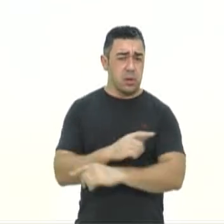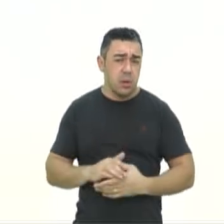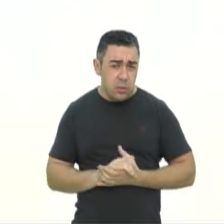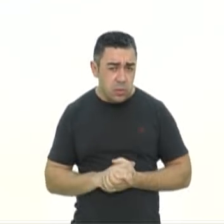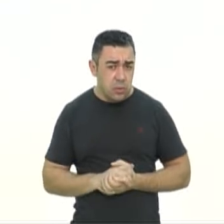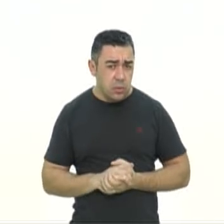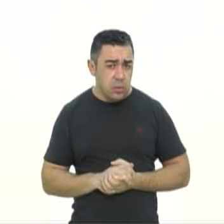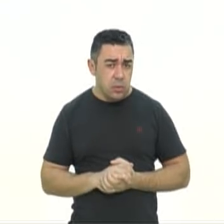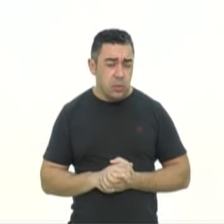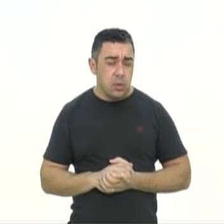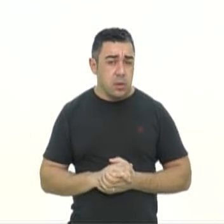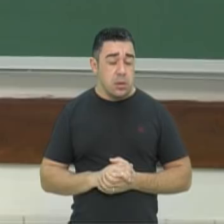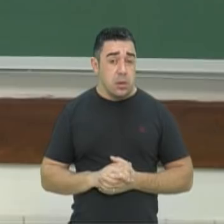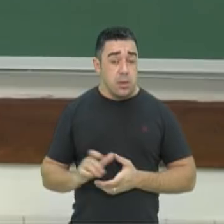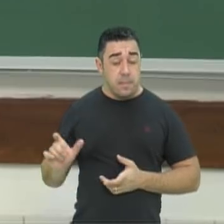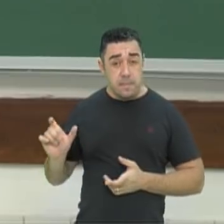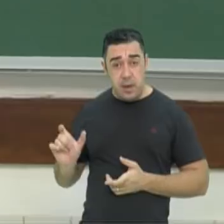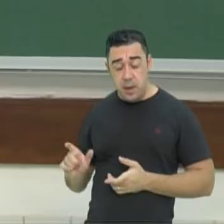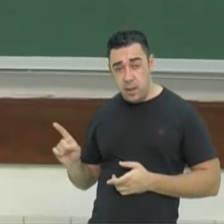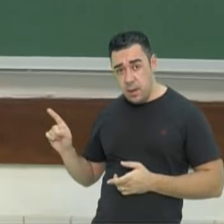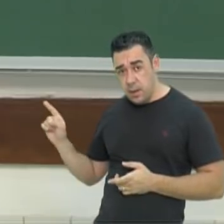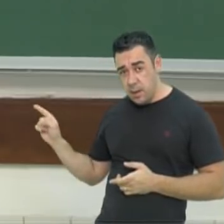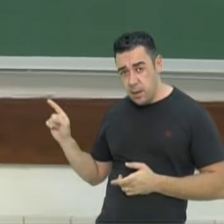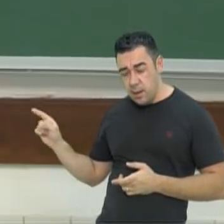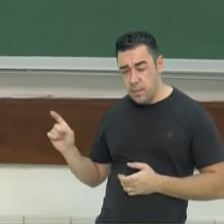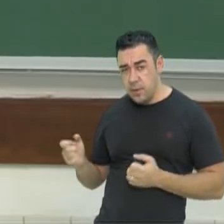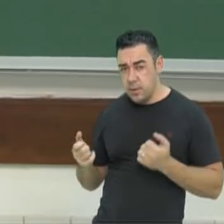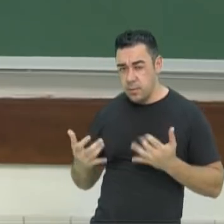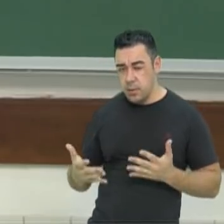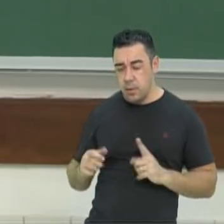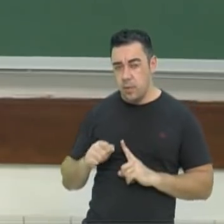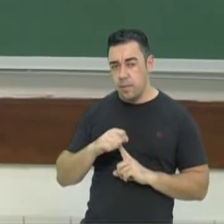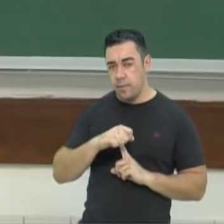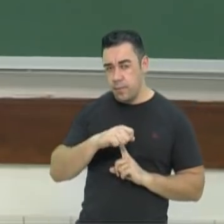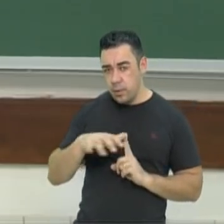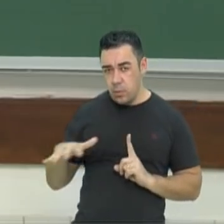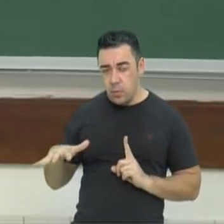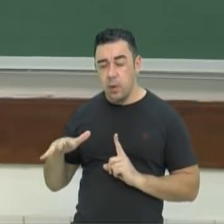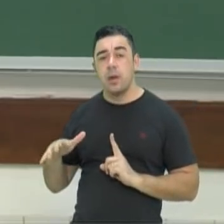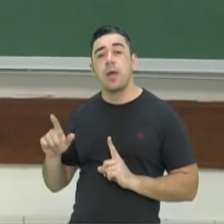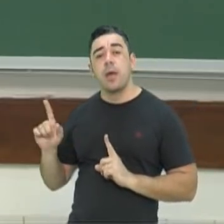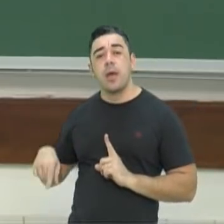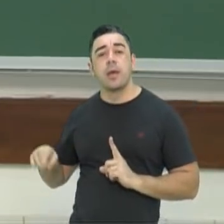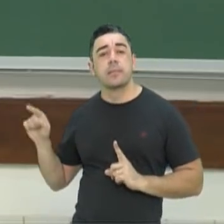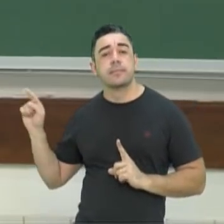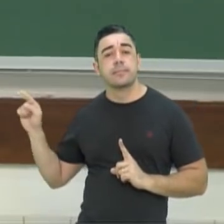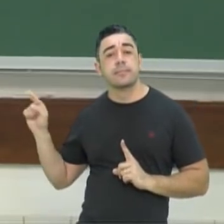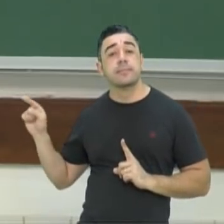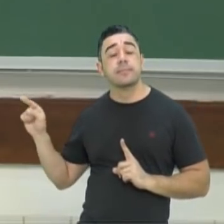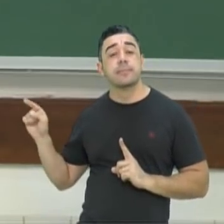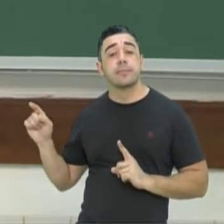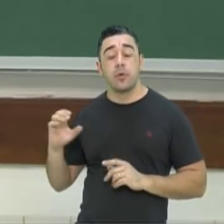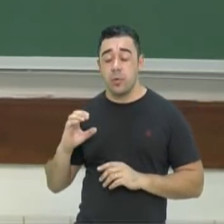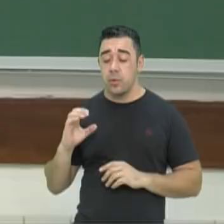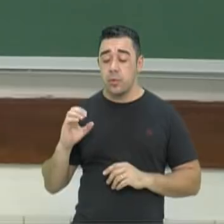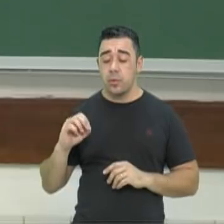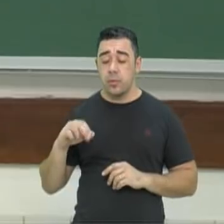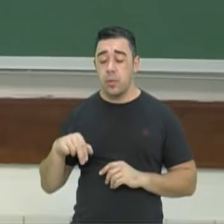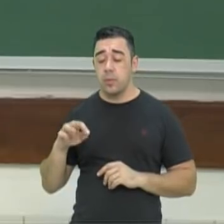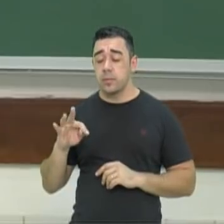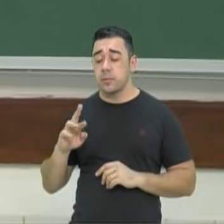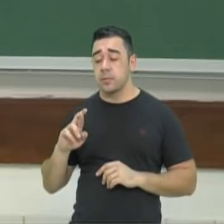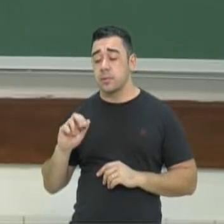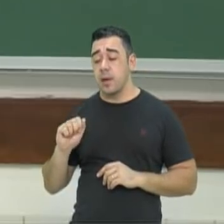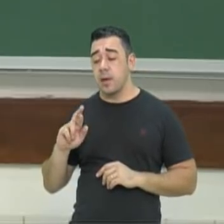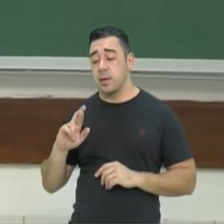a palavra-chave ali para você saber a qual figura de linguagem ele se refere está ali na palavra contrário. E